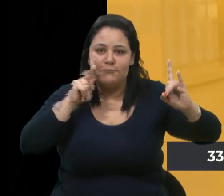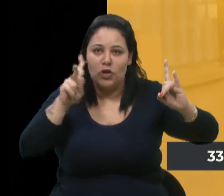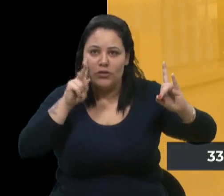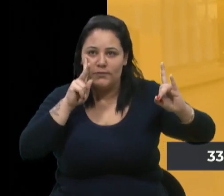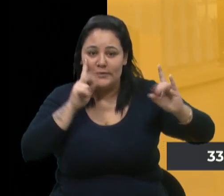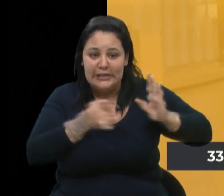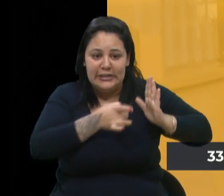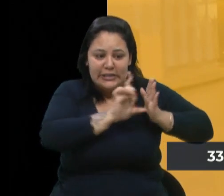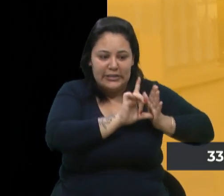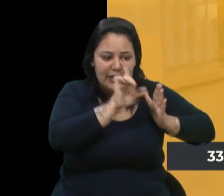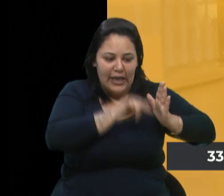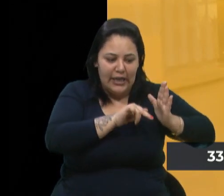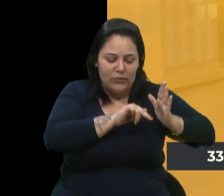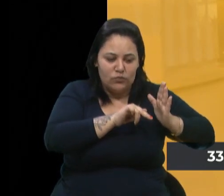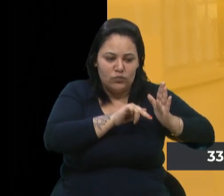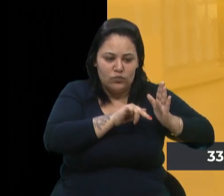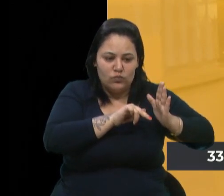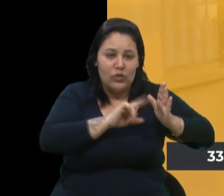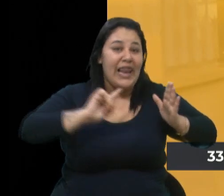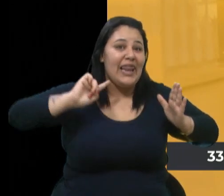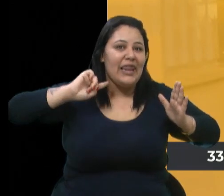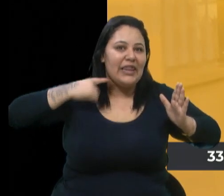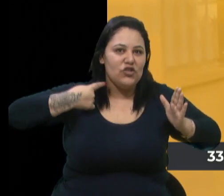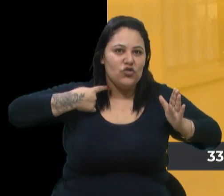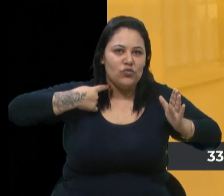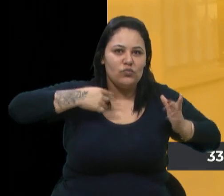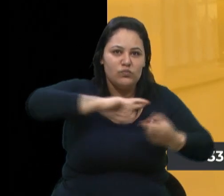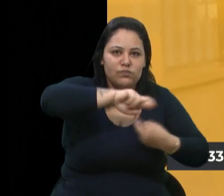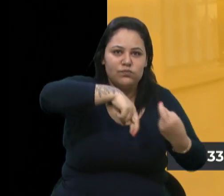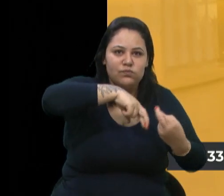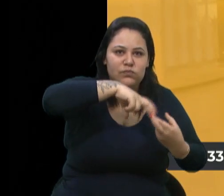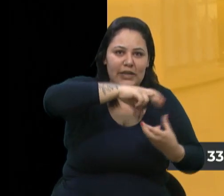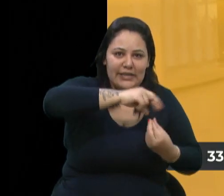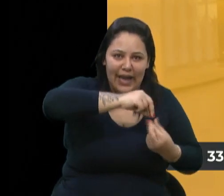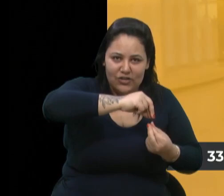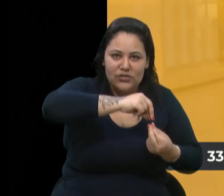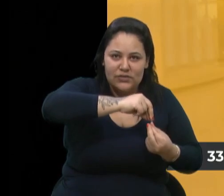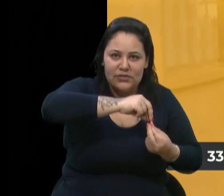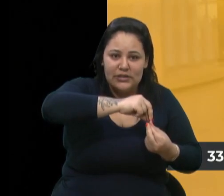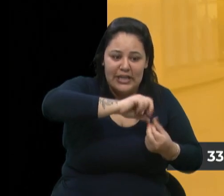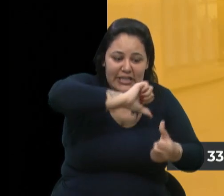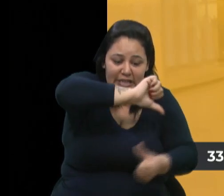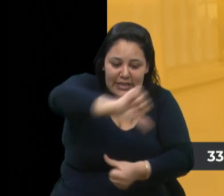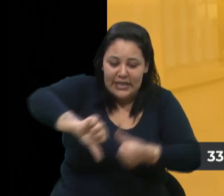e que eles transformaram na sede da Agência de Desenvolvimento de São Paulo.